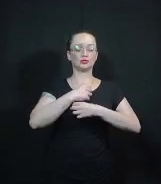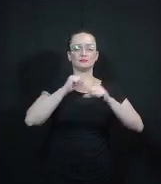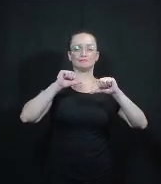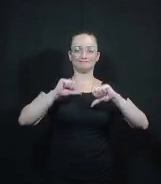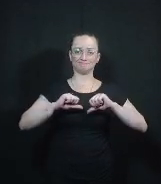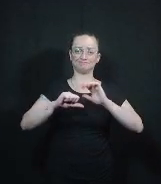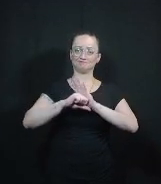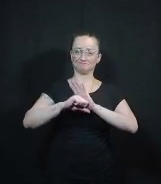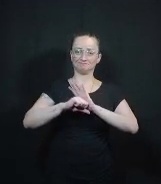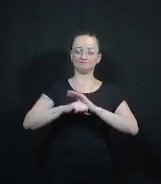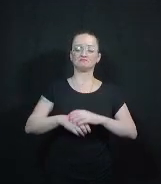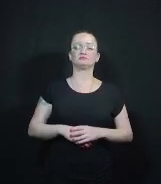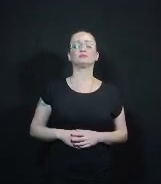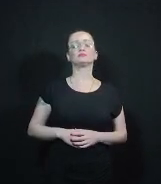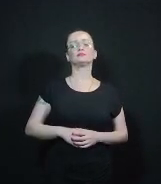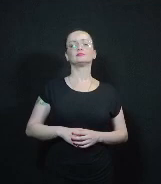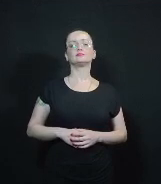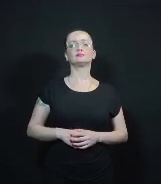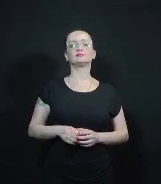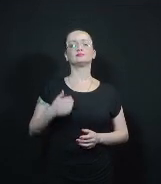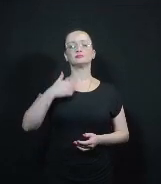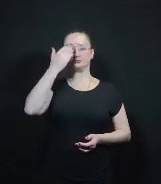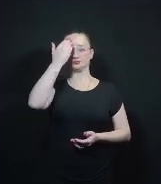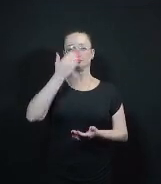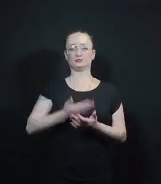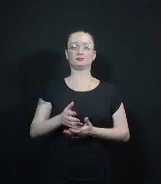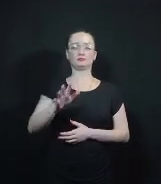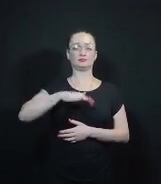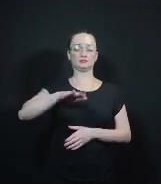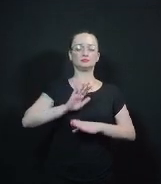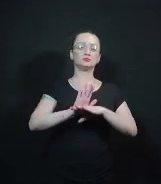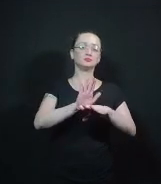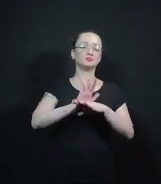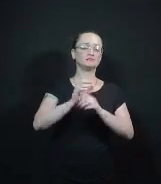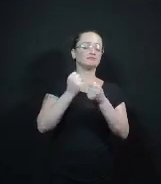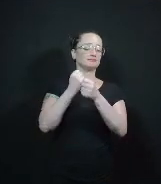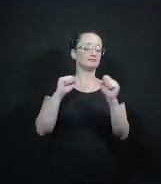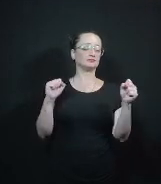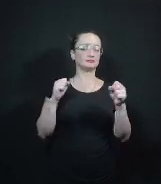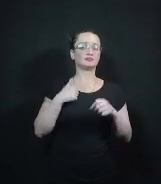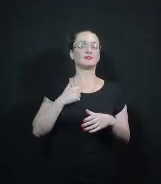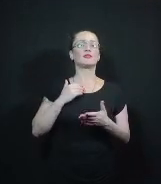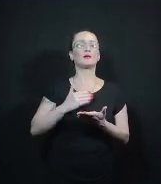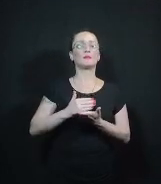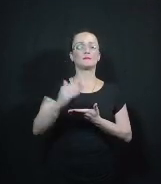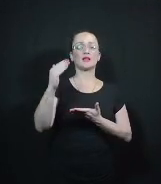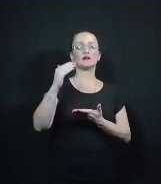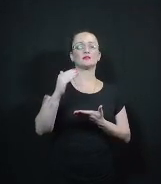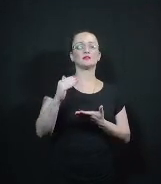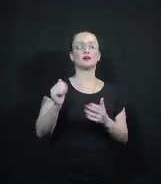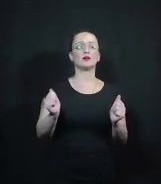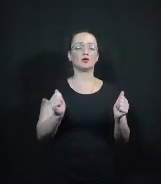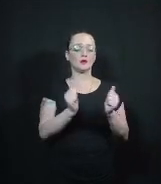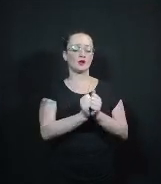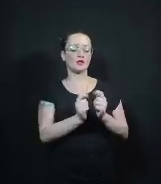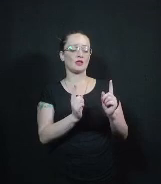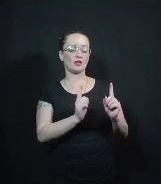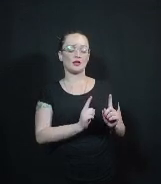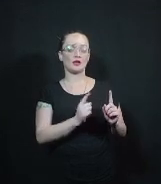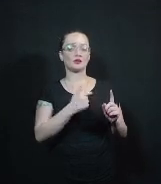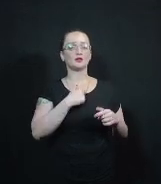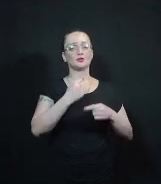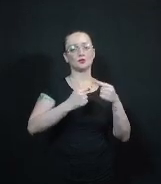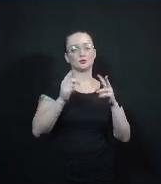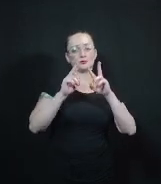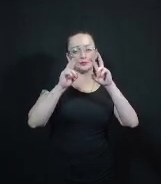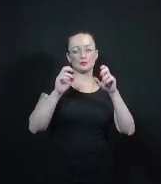né? Então, eu acho que essa seria uma contribuição muito grande que passa um pouco ao largo dessas questões mais